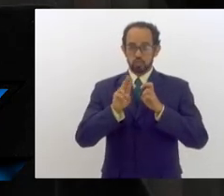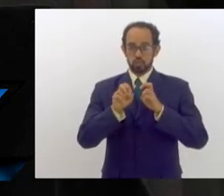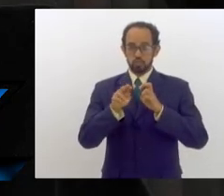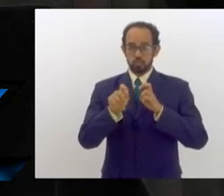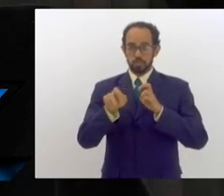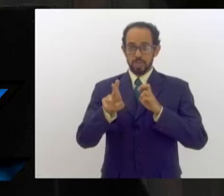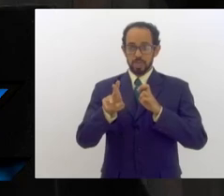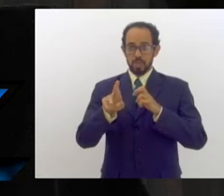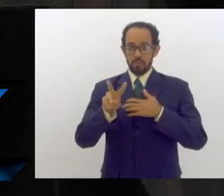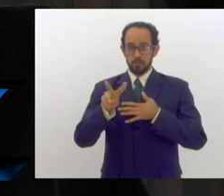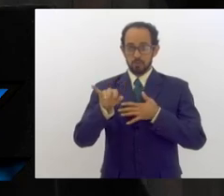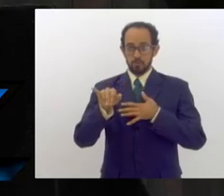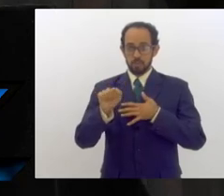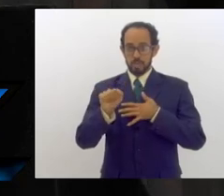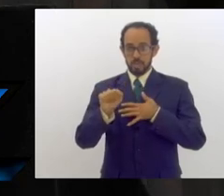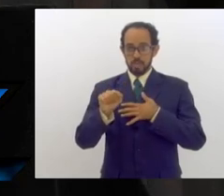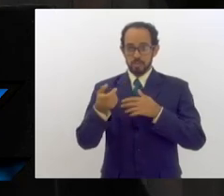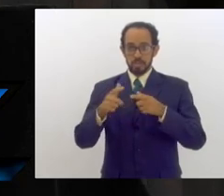em recuperação judicial